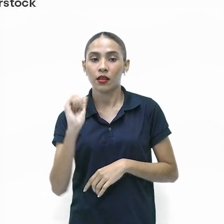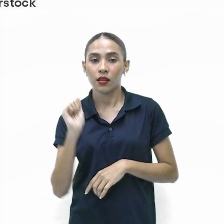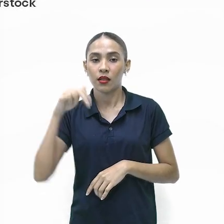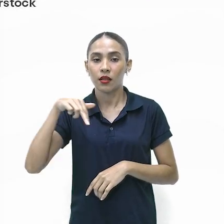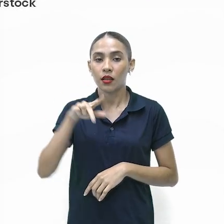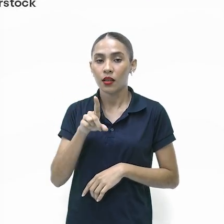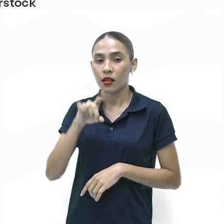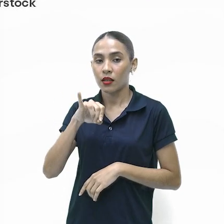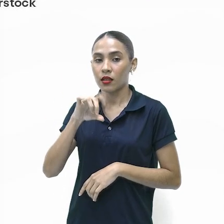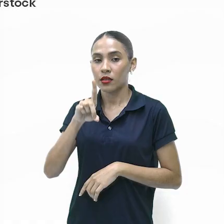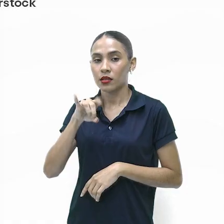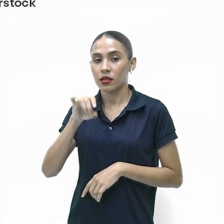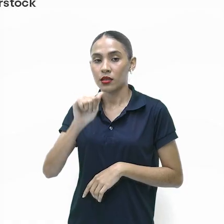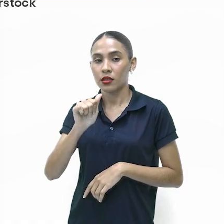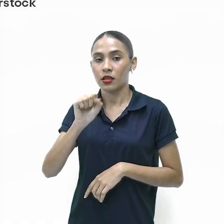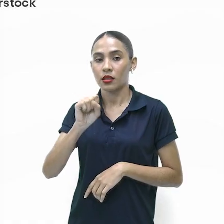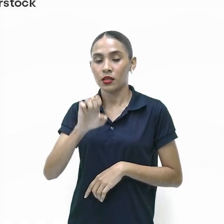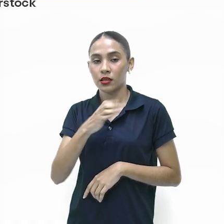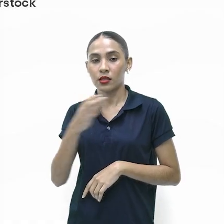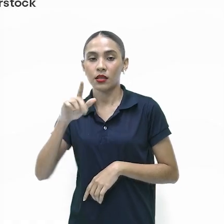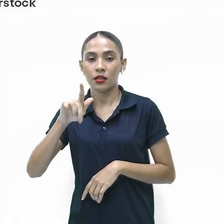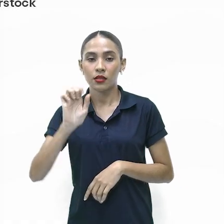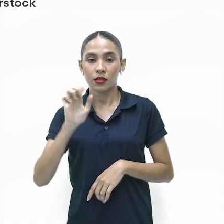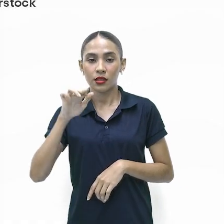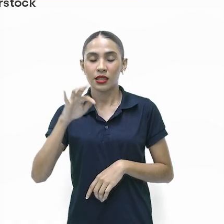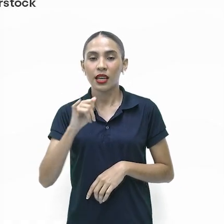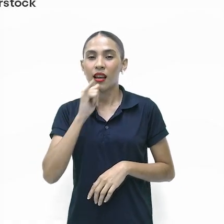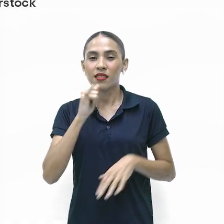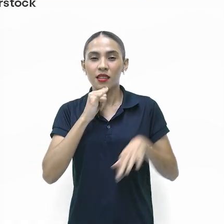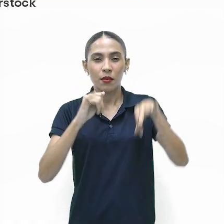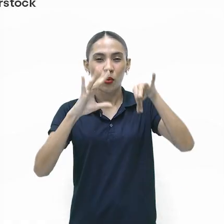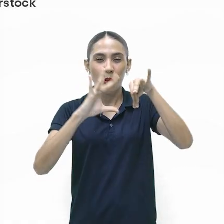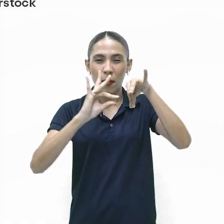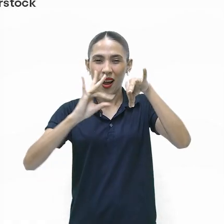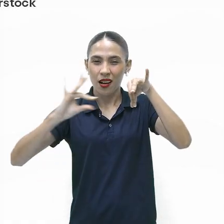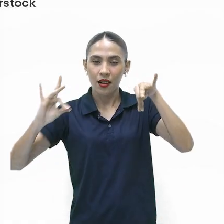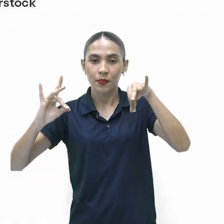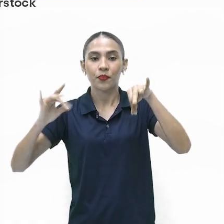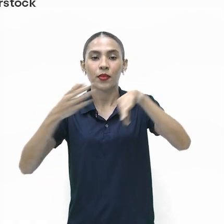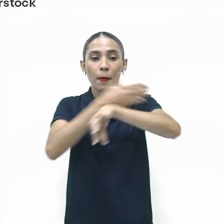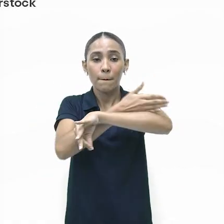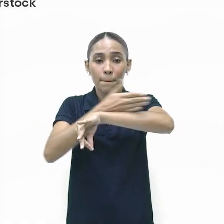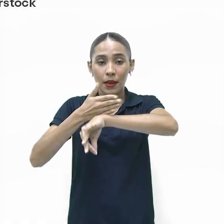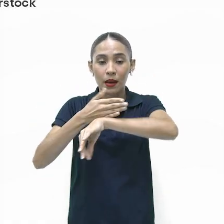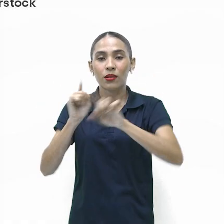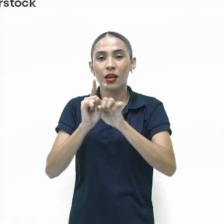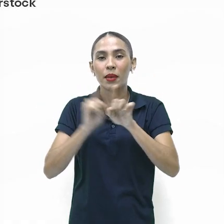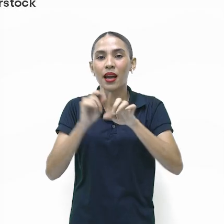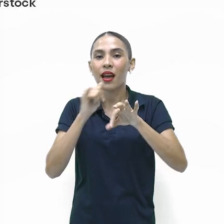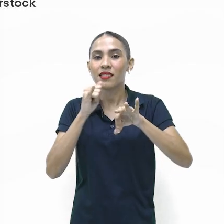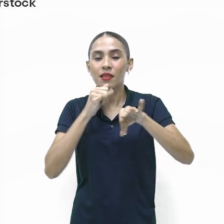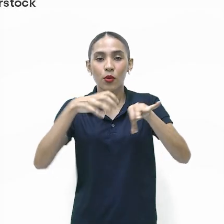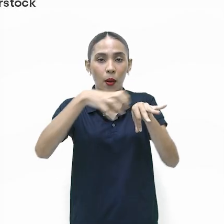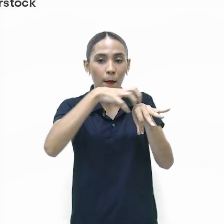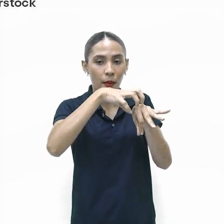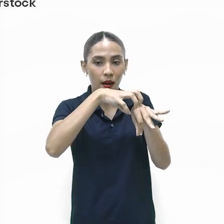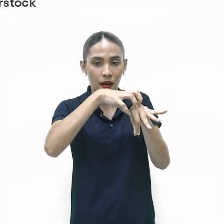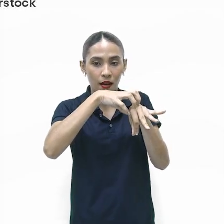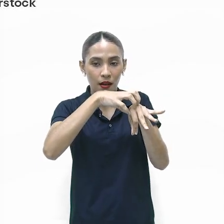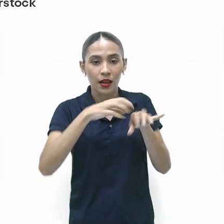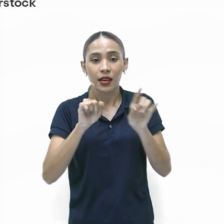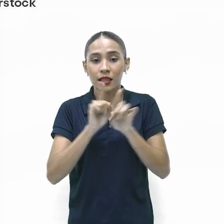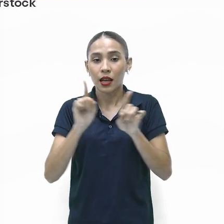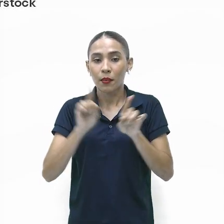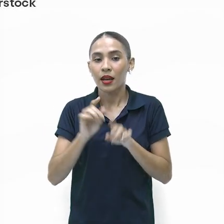candidíase genital, cujos sintomas na mulher são corrimento branco, grumoso, prurido intenso, né, que é aquela coceirinha,